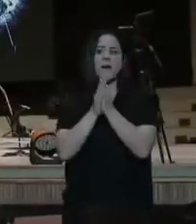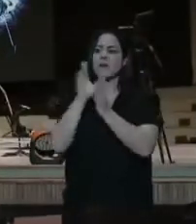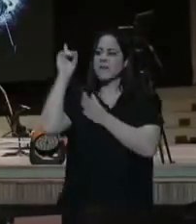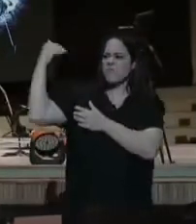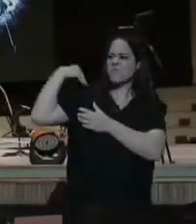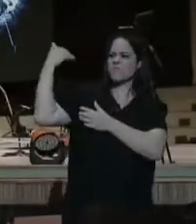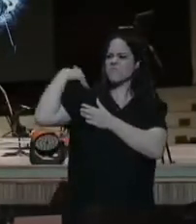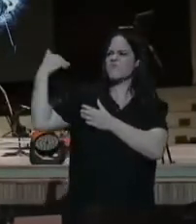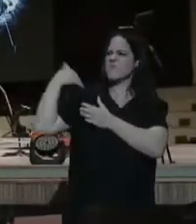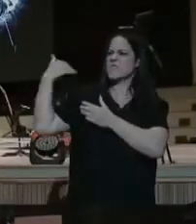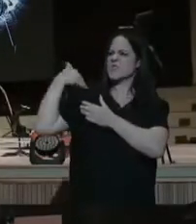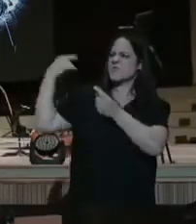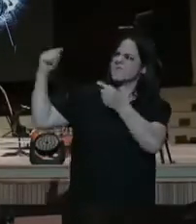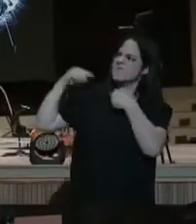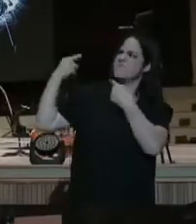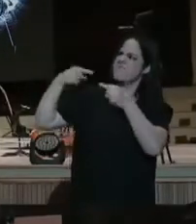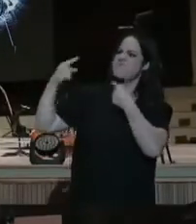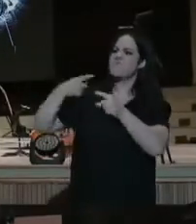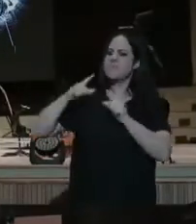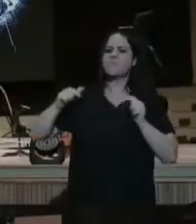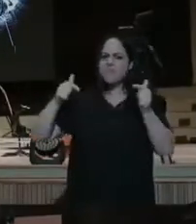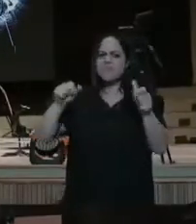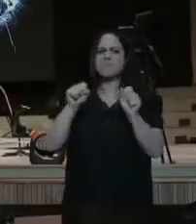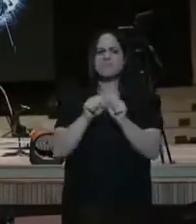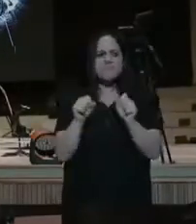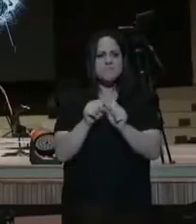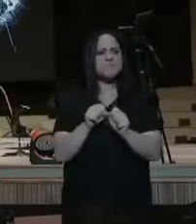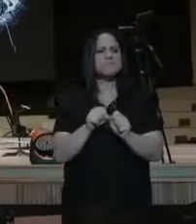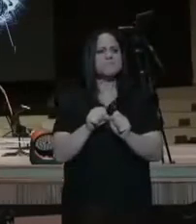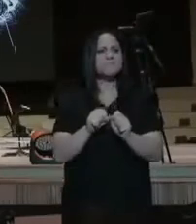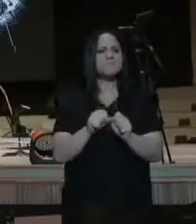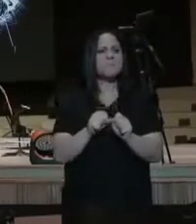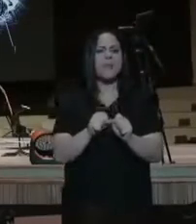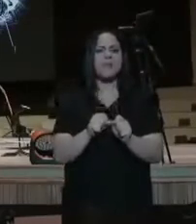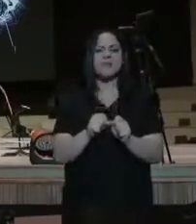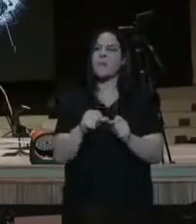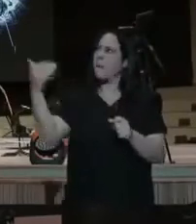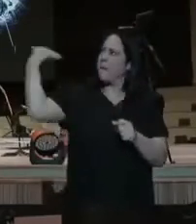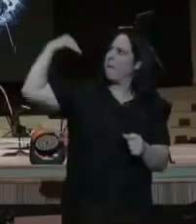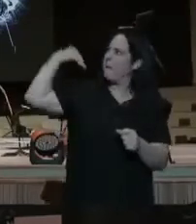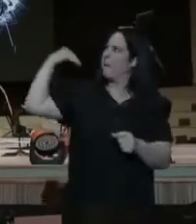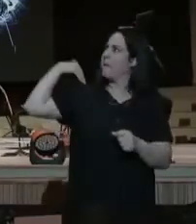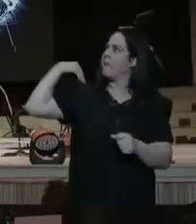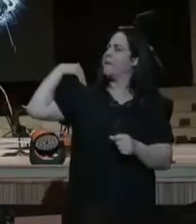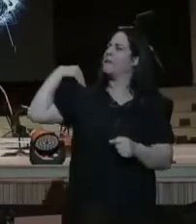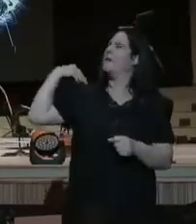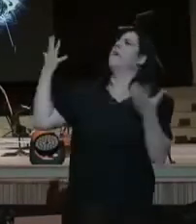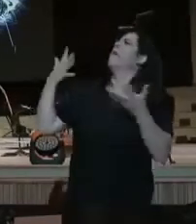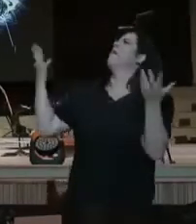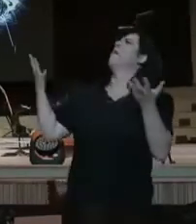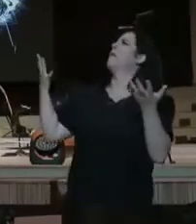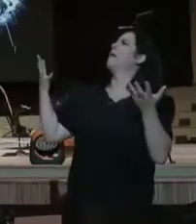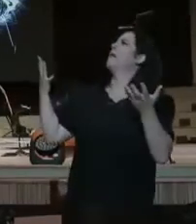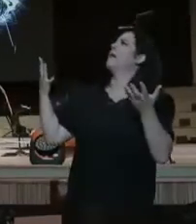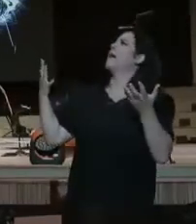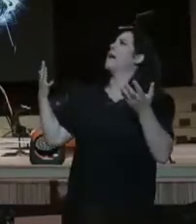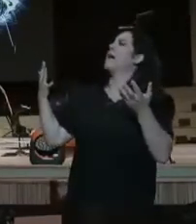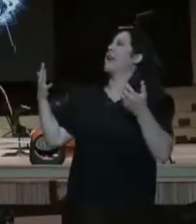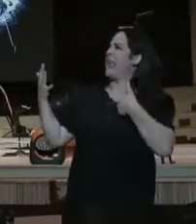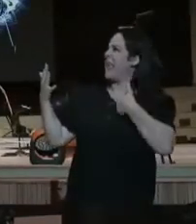ação nós precisamos começar determinar para onde está